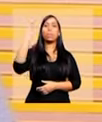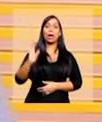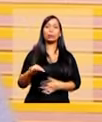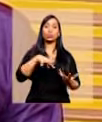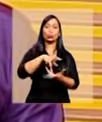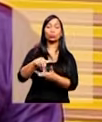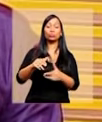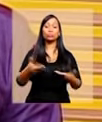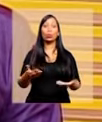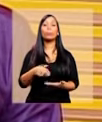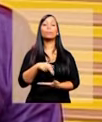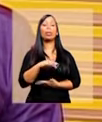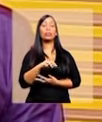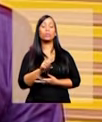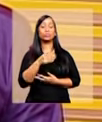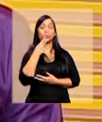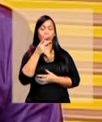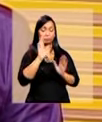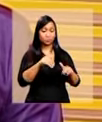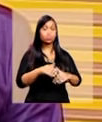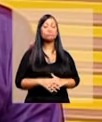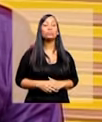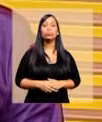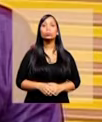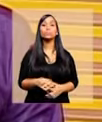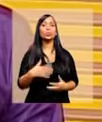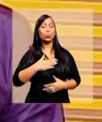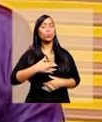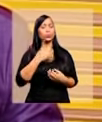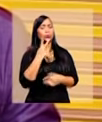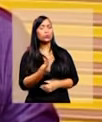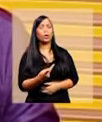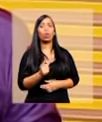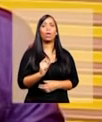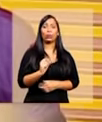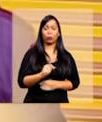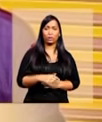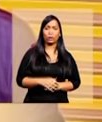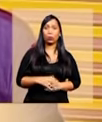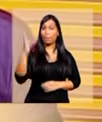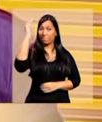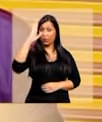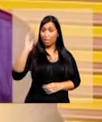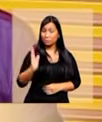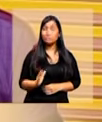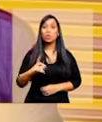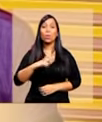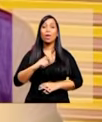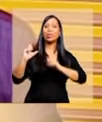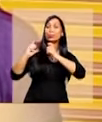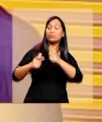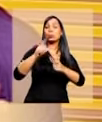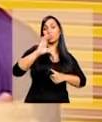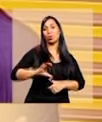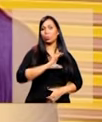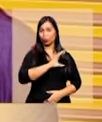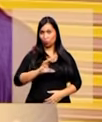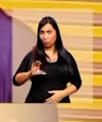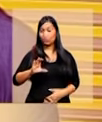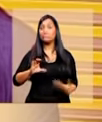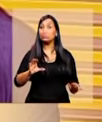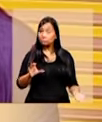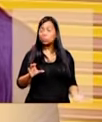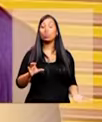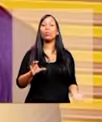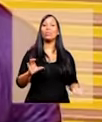do mundo? Mateus, então é o seguinte, eu gosto de dizer que O Brasil é um país de tradição